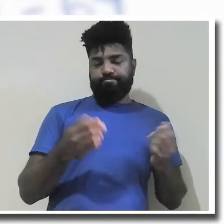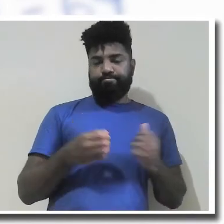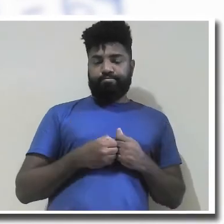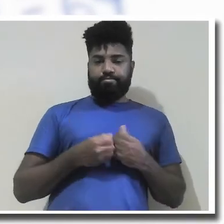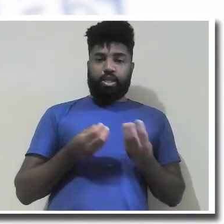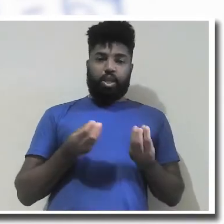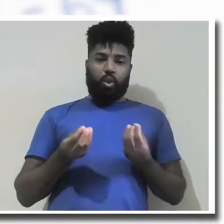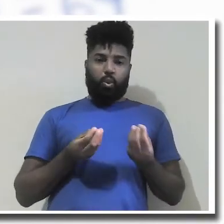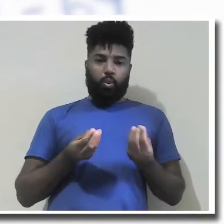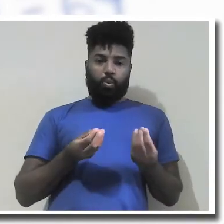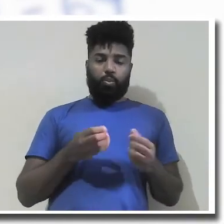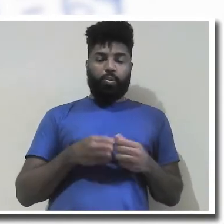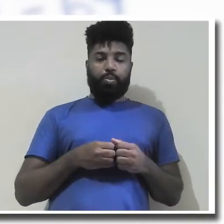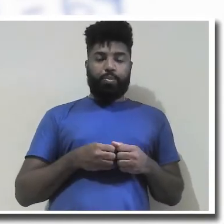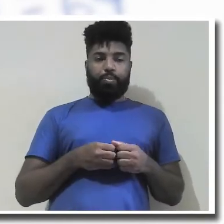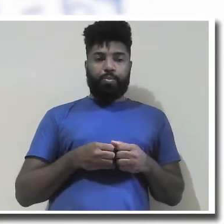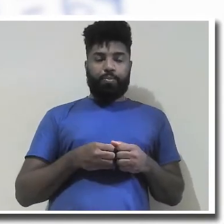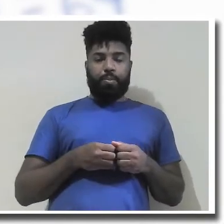seja,